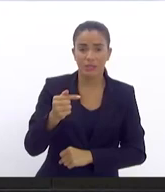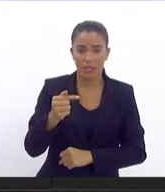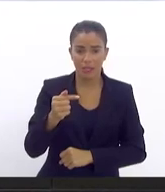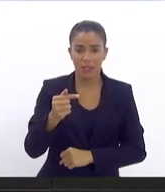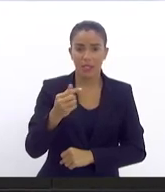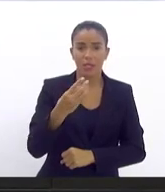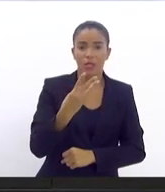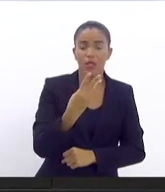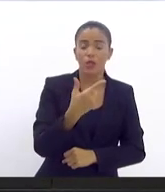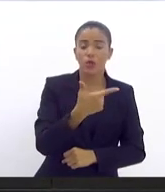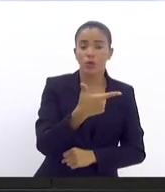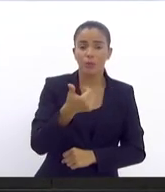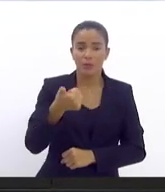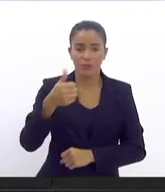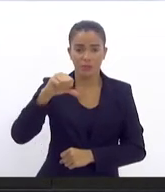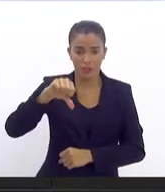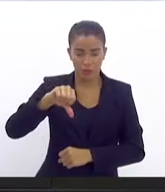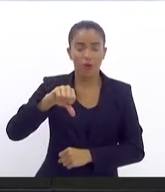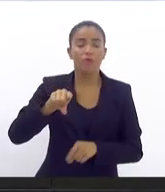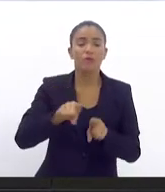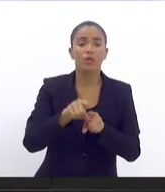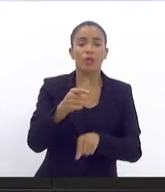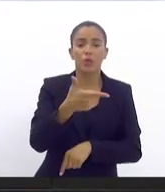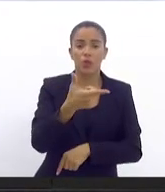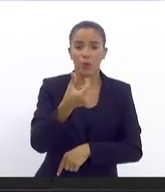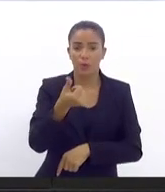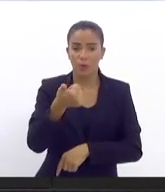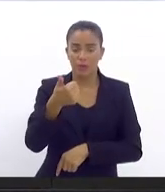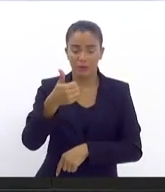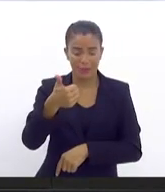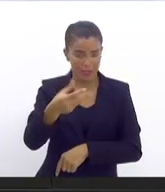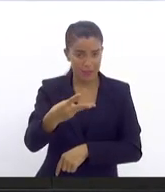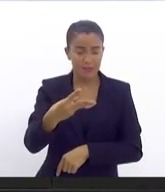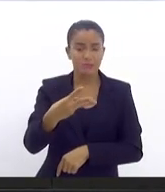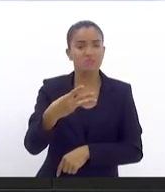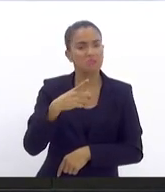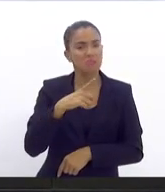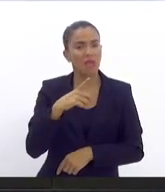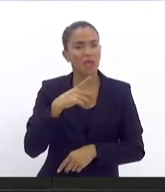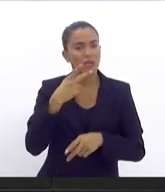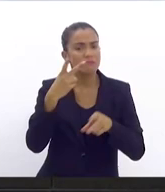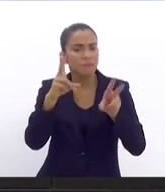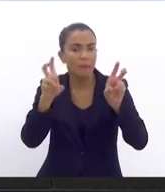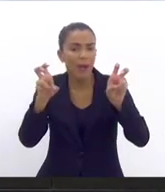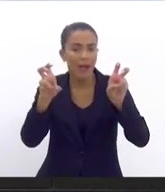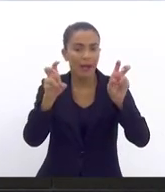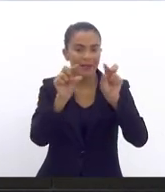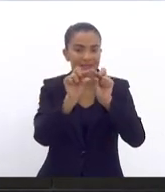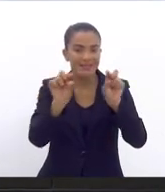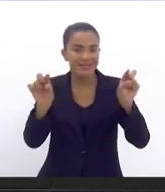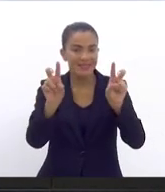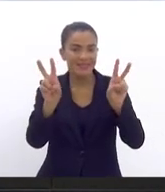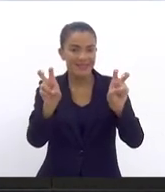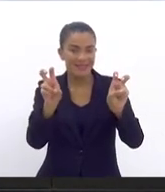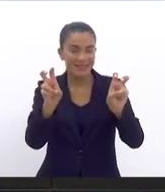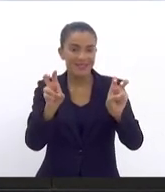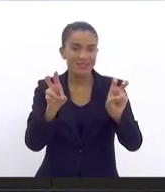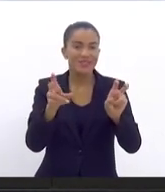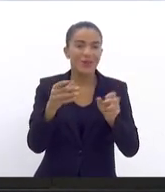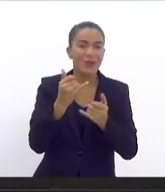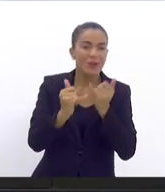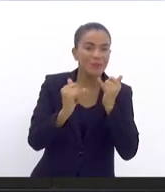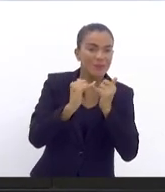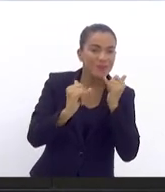2013, que não conflitam com o de Vossa Excelência, mas fazem menção a algo parecido. Então, sugerindo a constitucionalidade